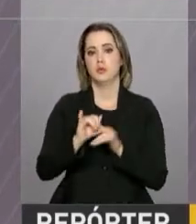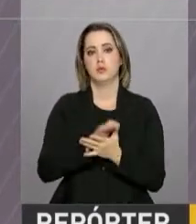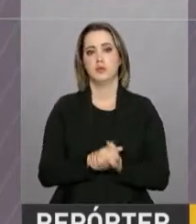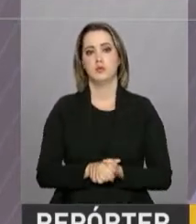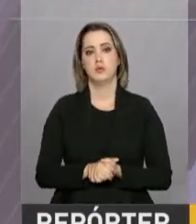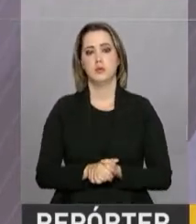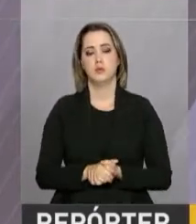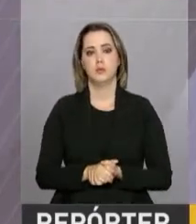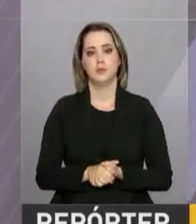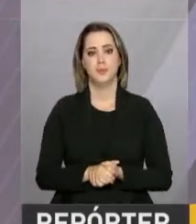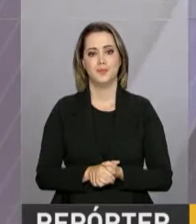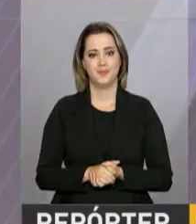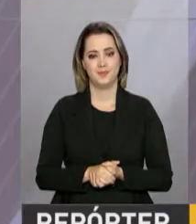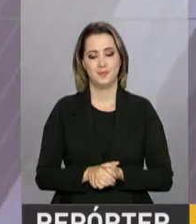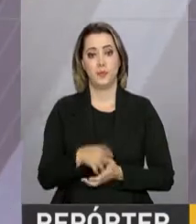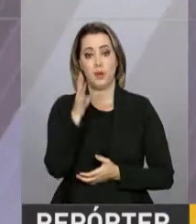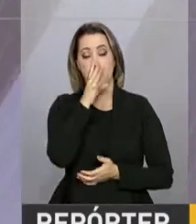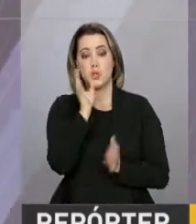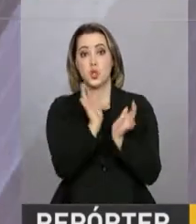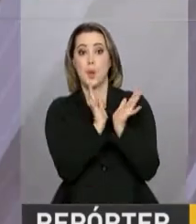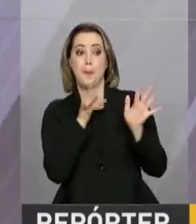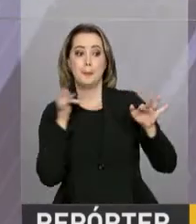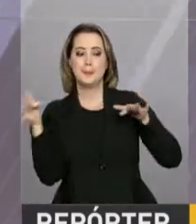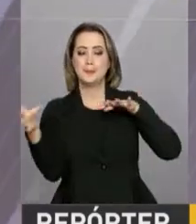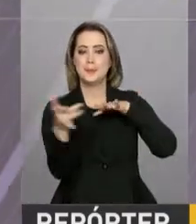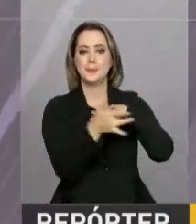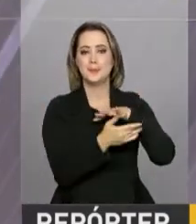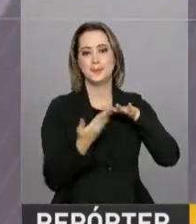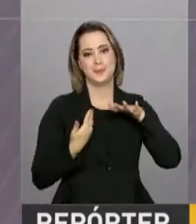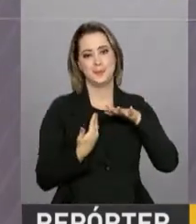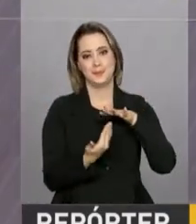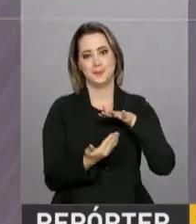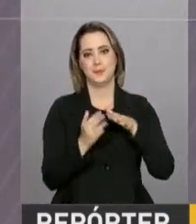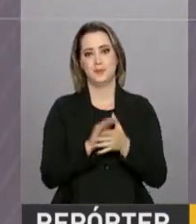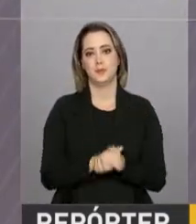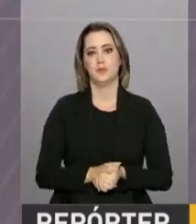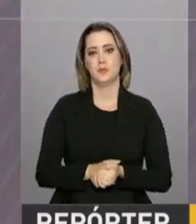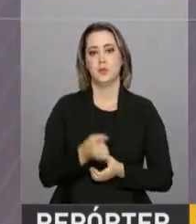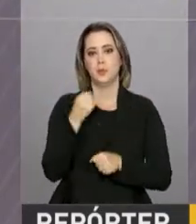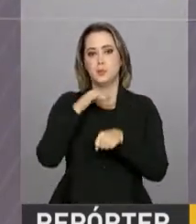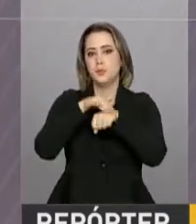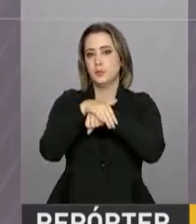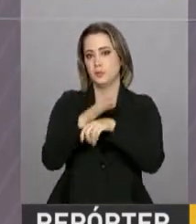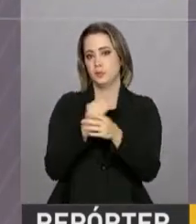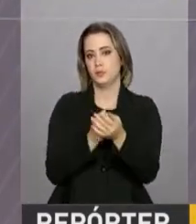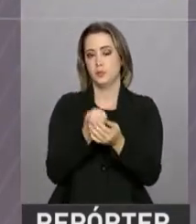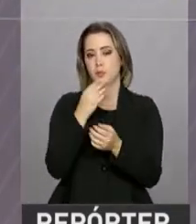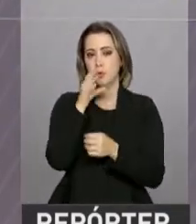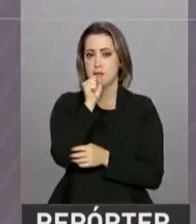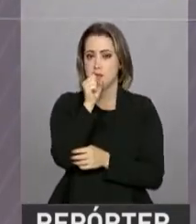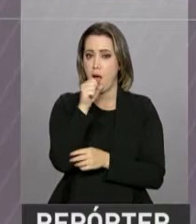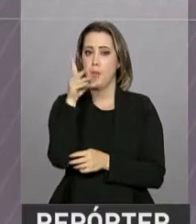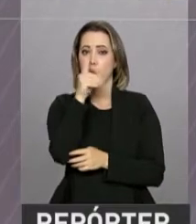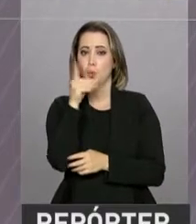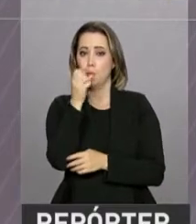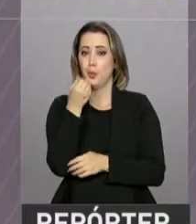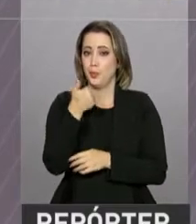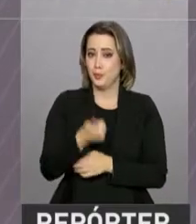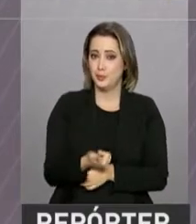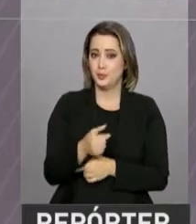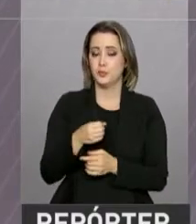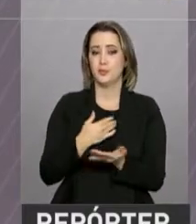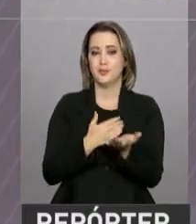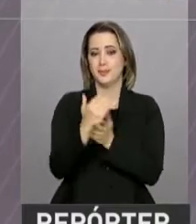novas informações. Acompanhe as novidades também pelas nossas redes sociais. Uma boa noite para você, um ótimo fim de semana